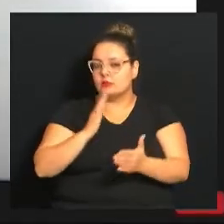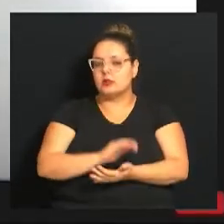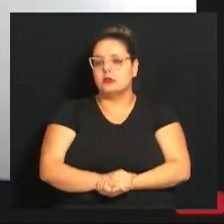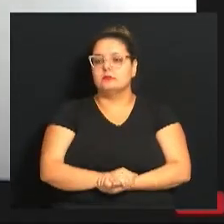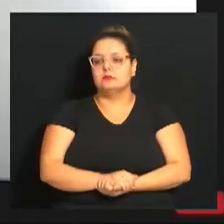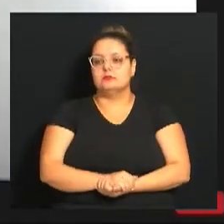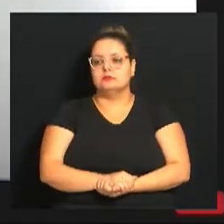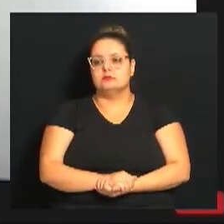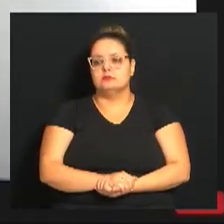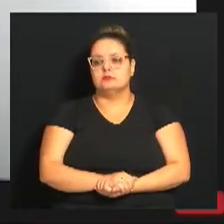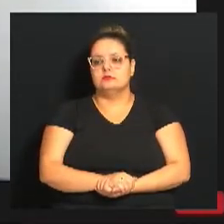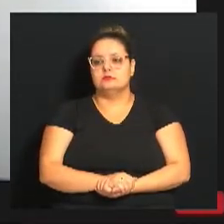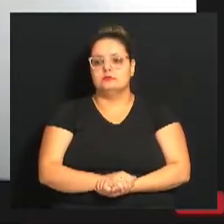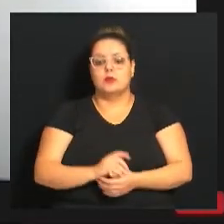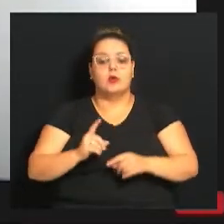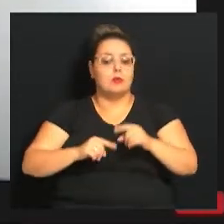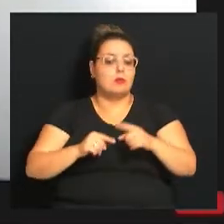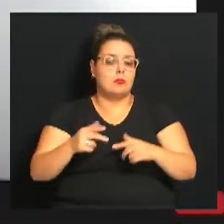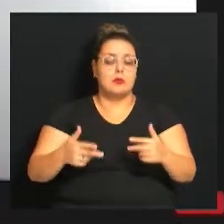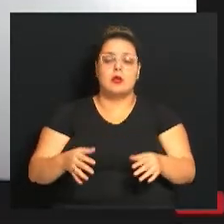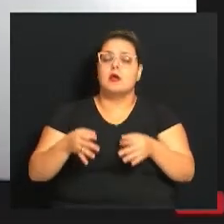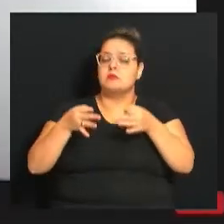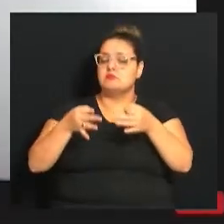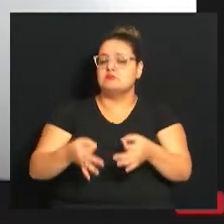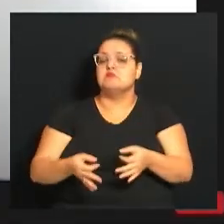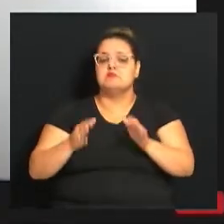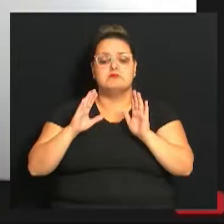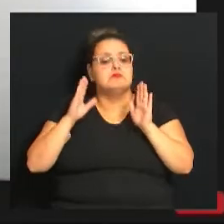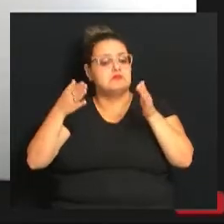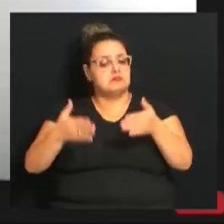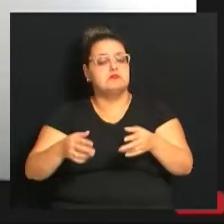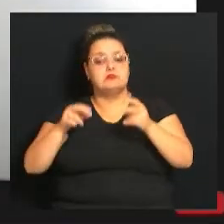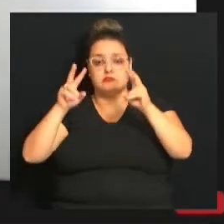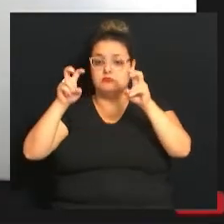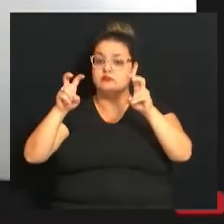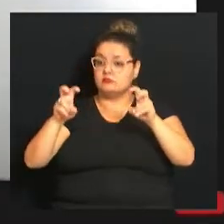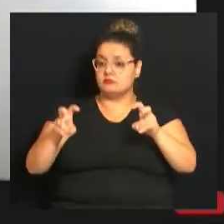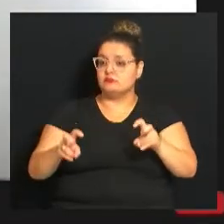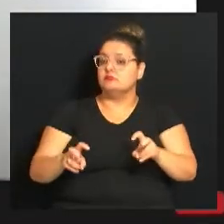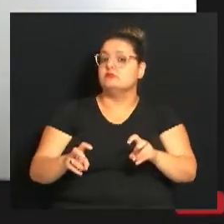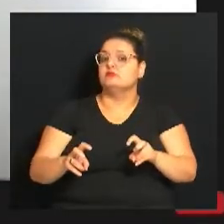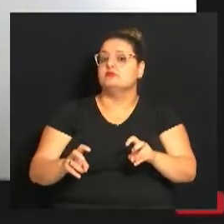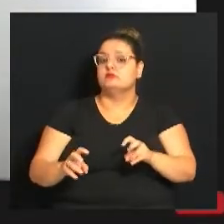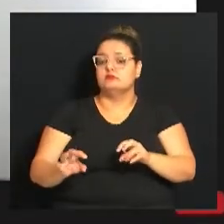bem feitas, focadas, com temas mais bem